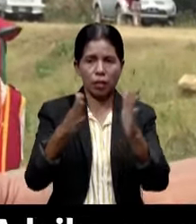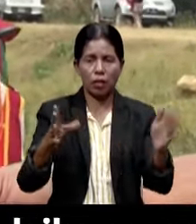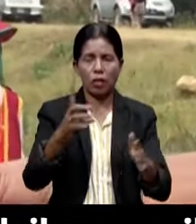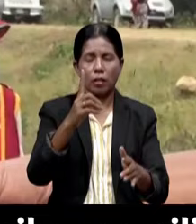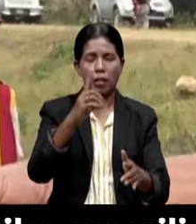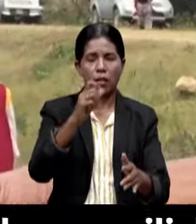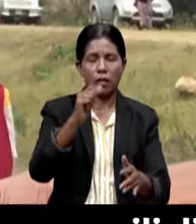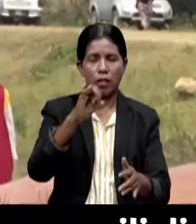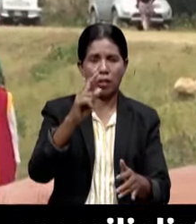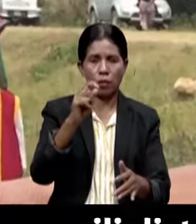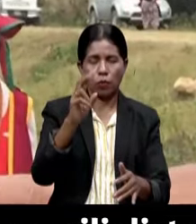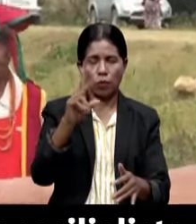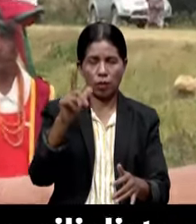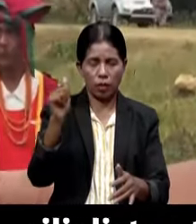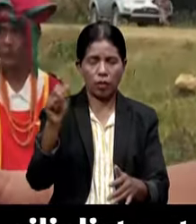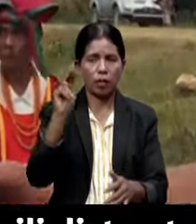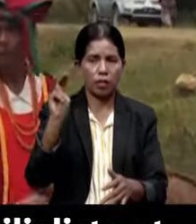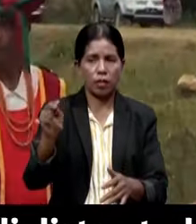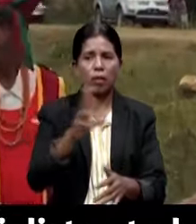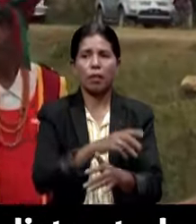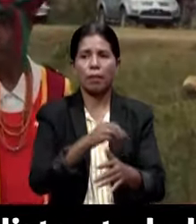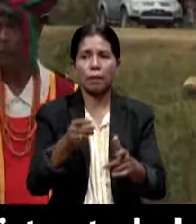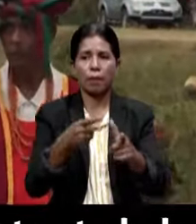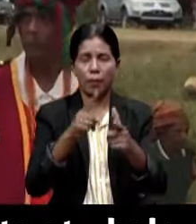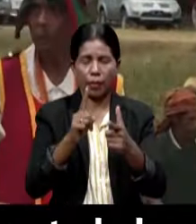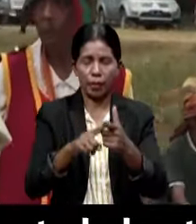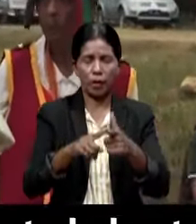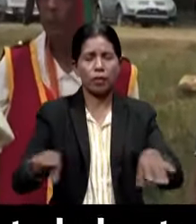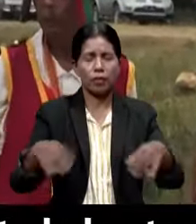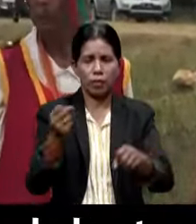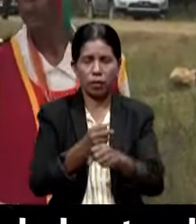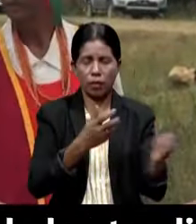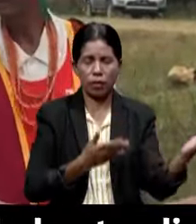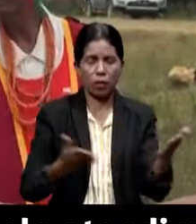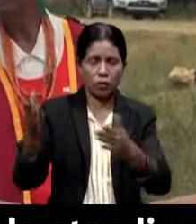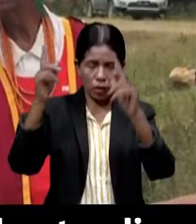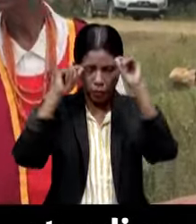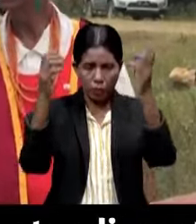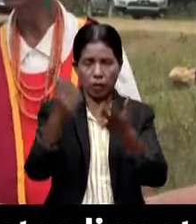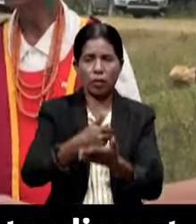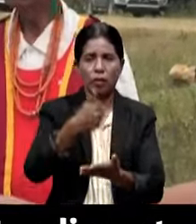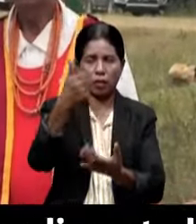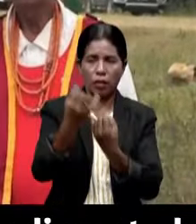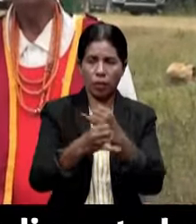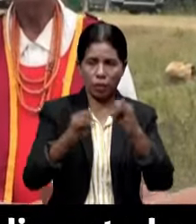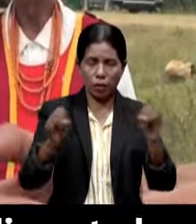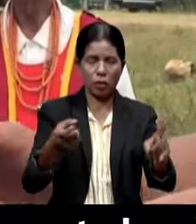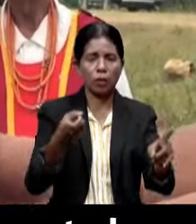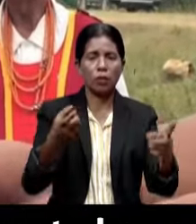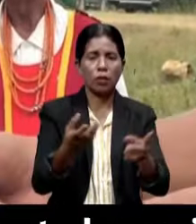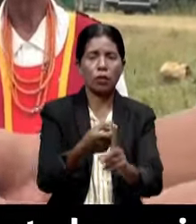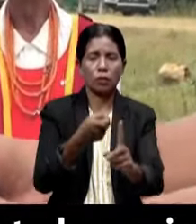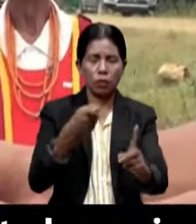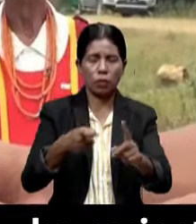linha teros e deitou a linha luta do Timor do Sul né mas o si linha esforço